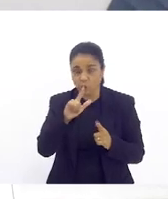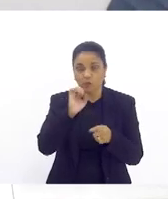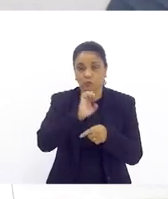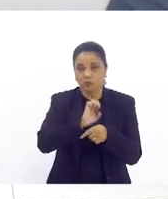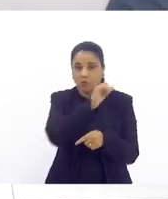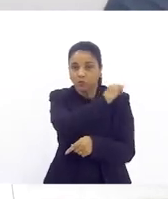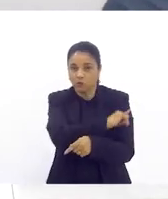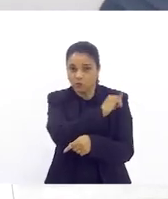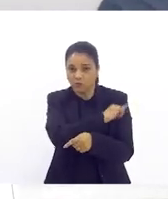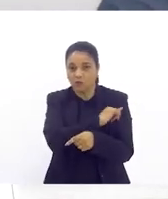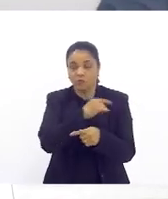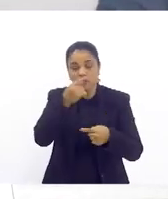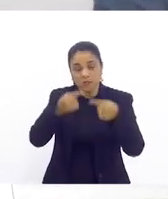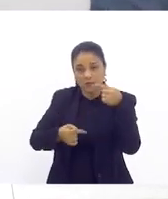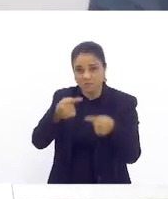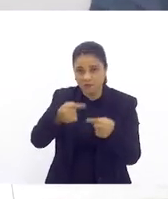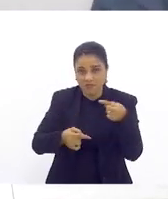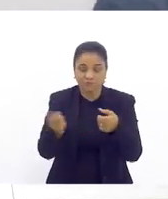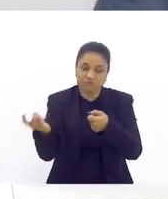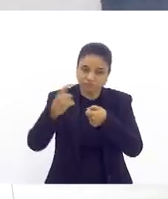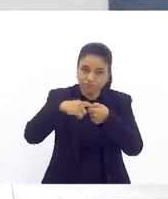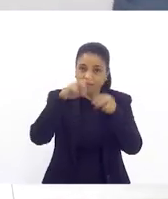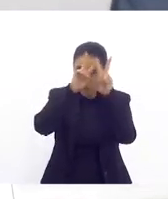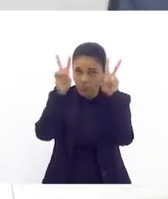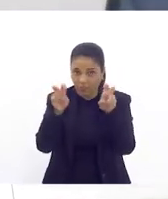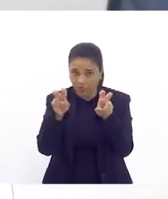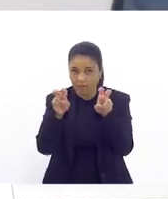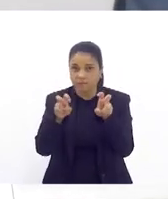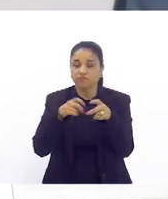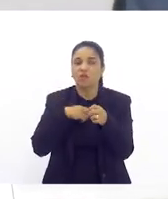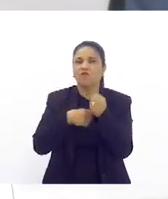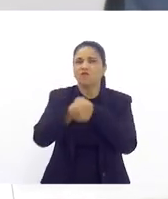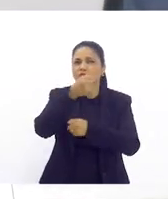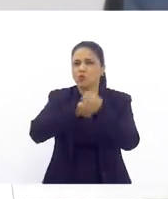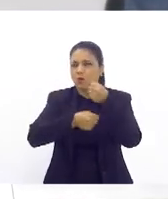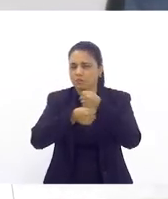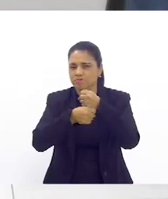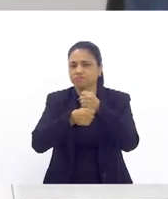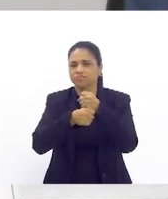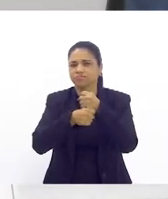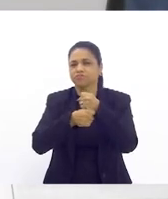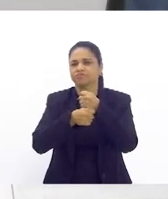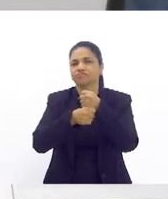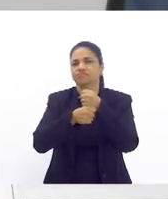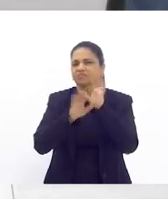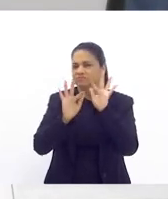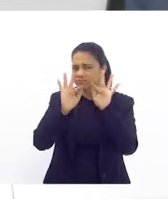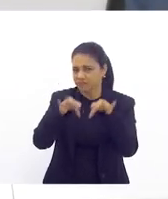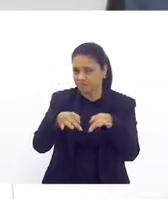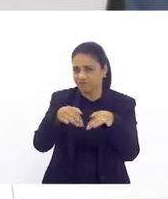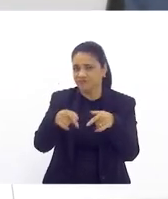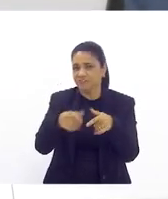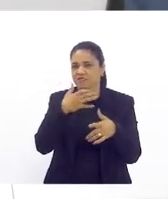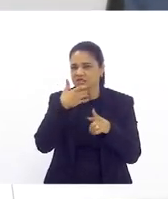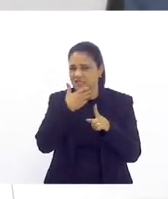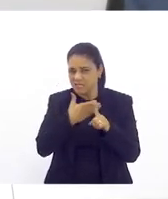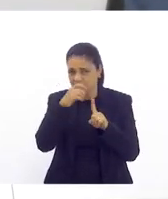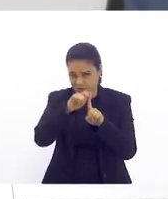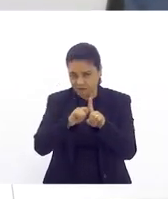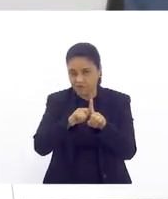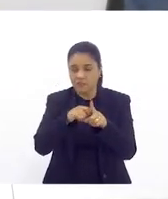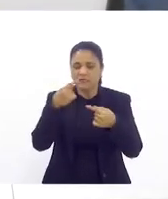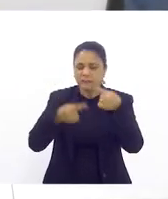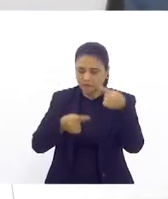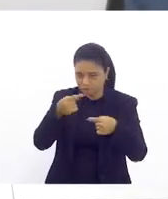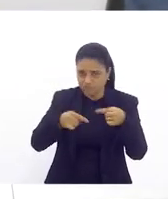enfim retomamos essa discussão já que no final do ano passado haviamos realizado já uma primeira audiência pública debatendo esse